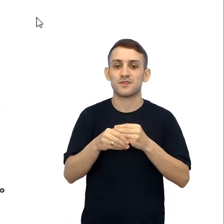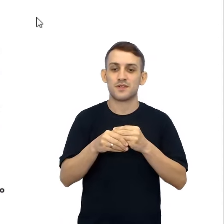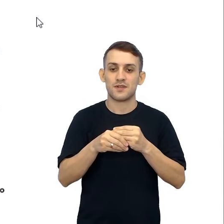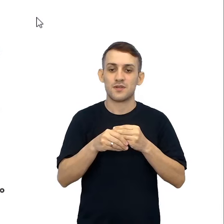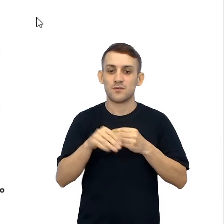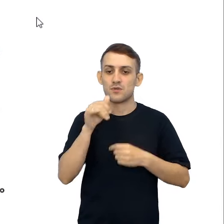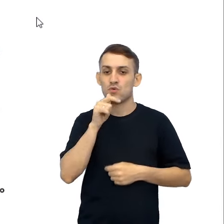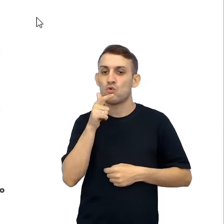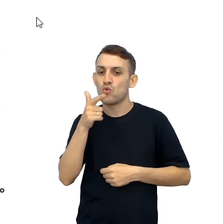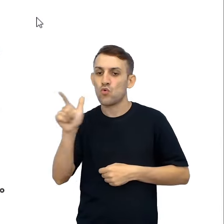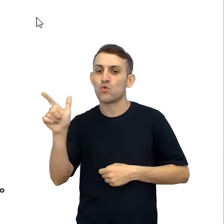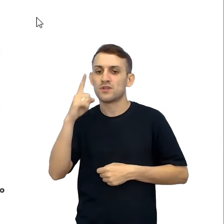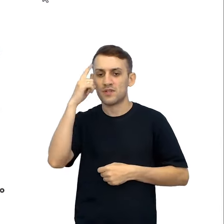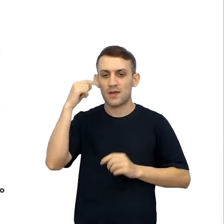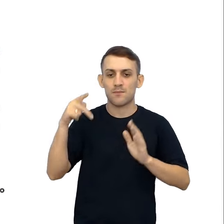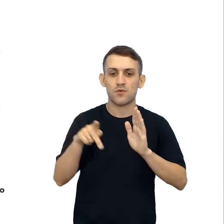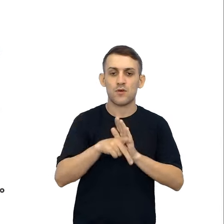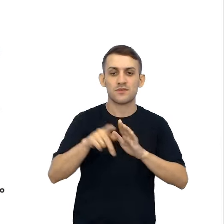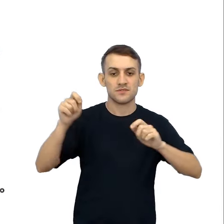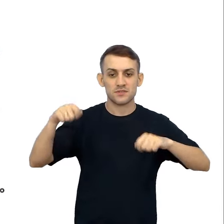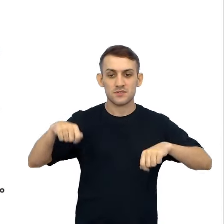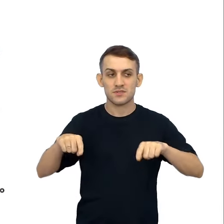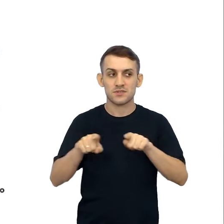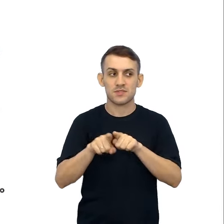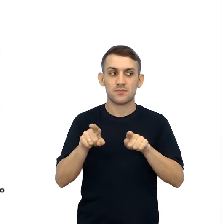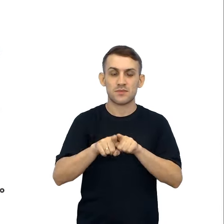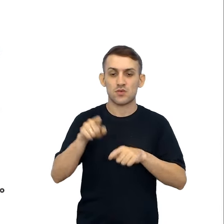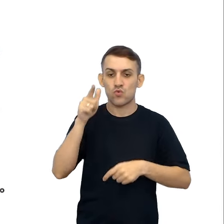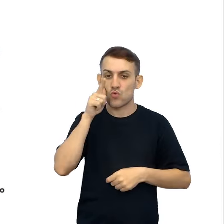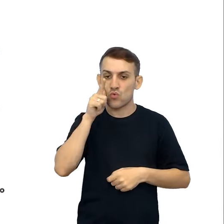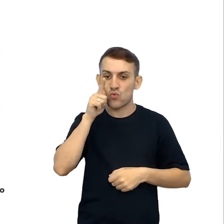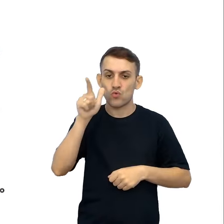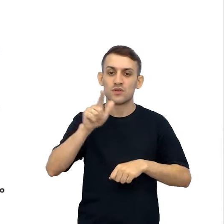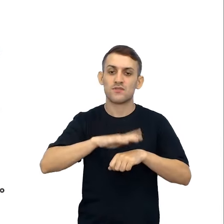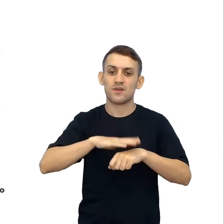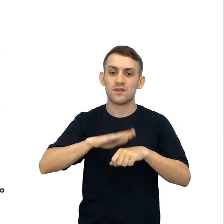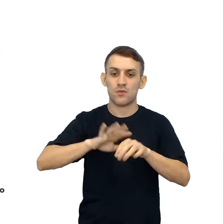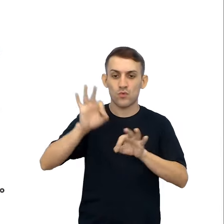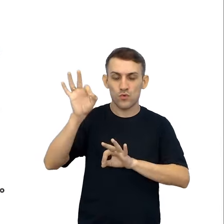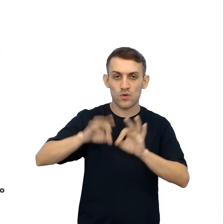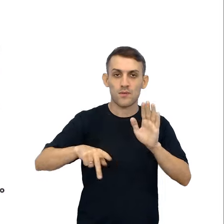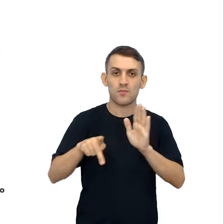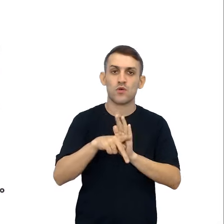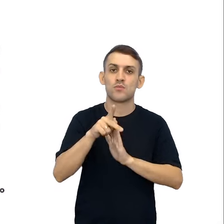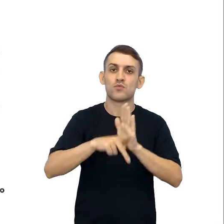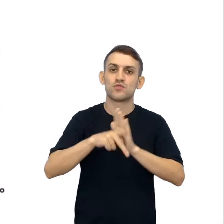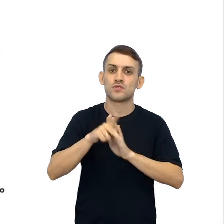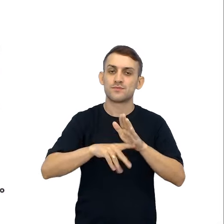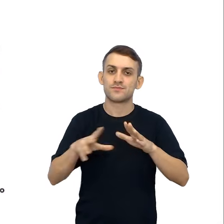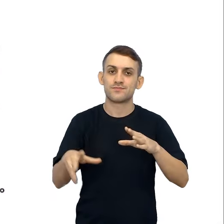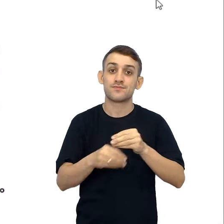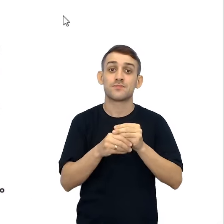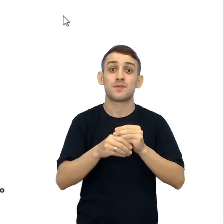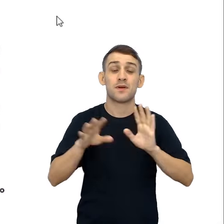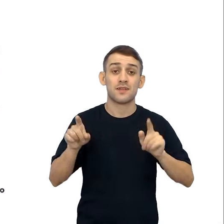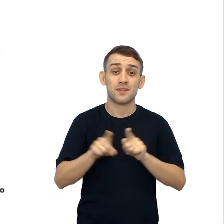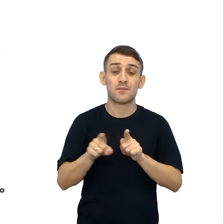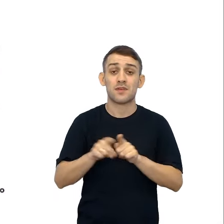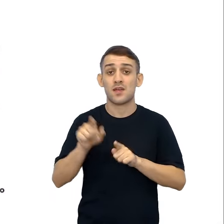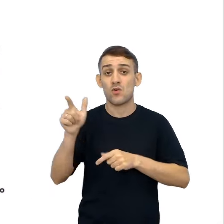outros fatores, né, outros elementos que farão parte aí da construção desse projeto integrador. Mas a base